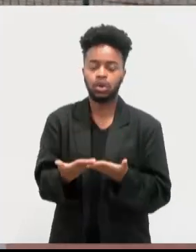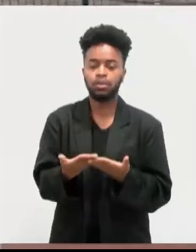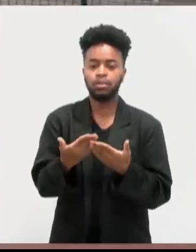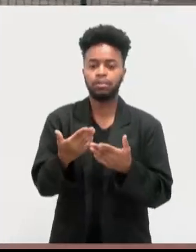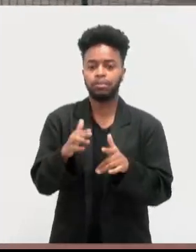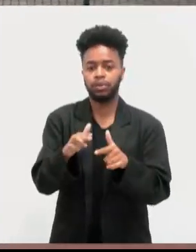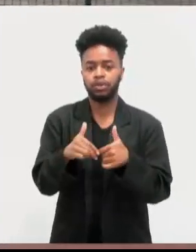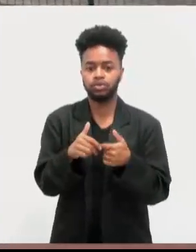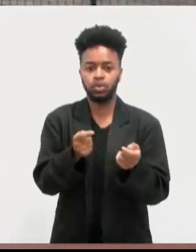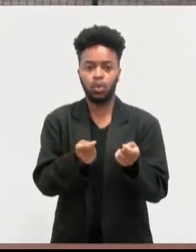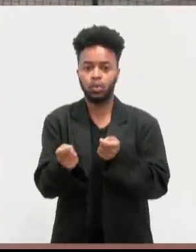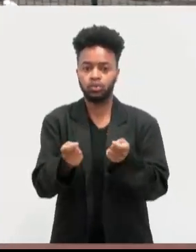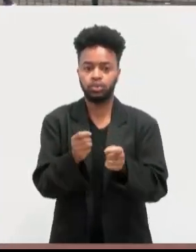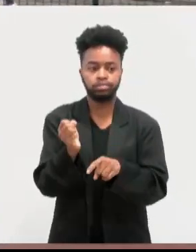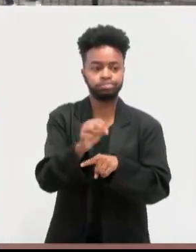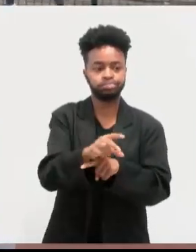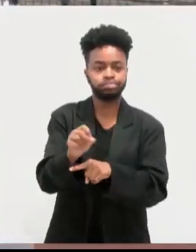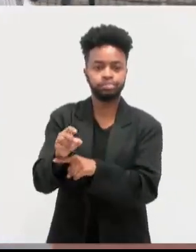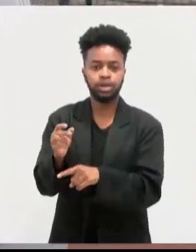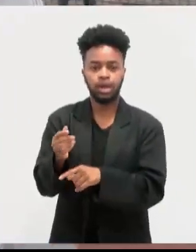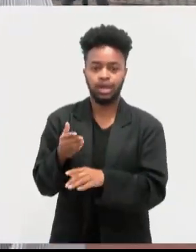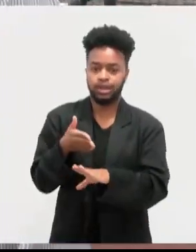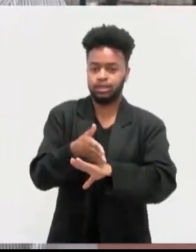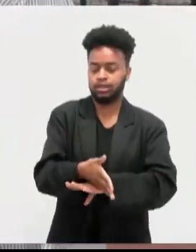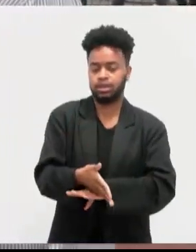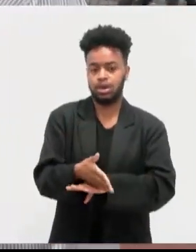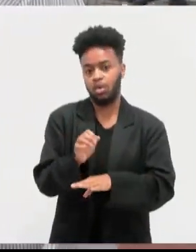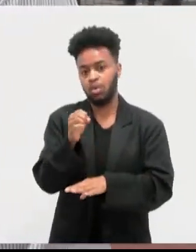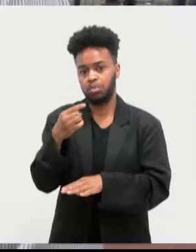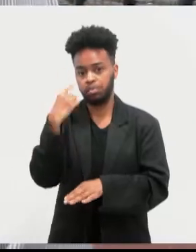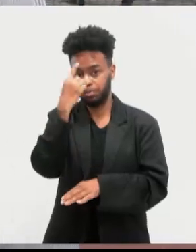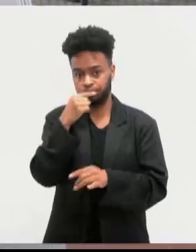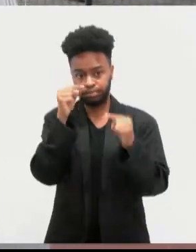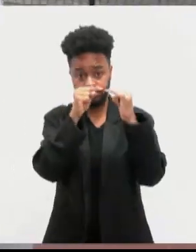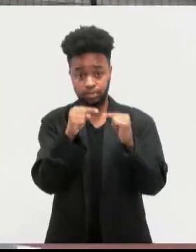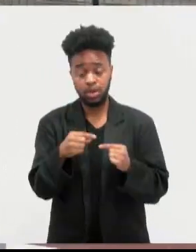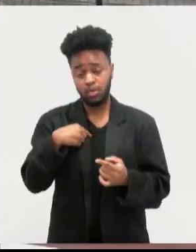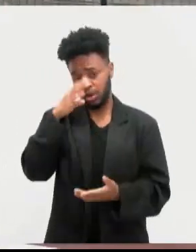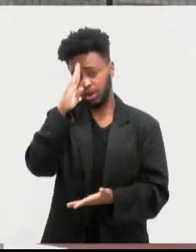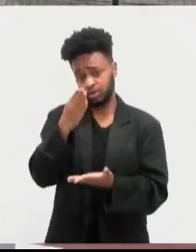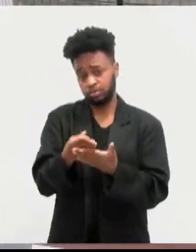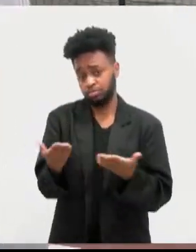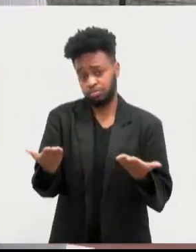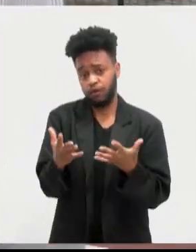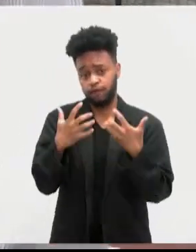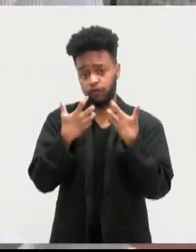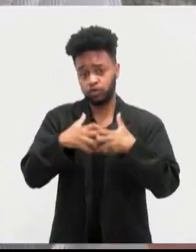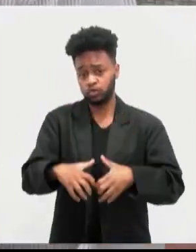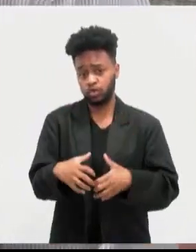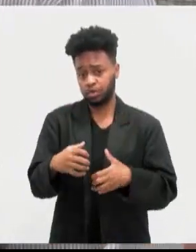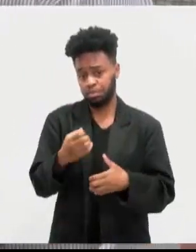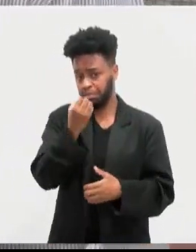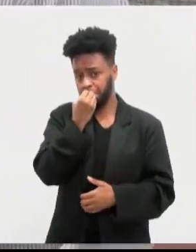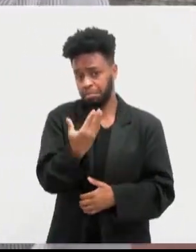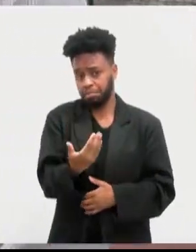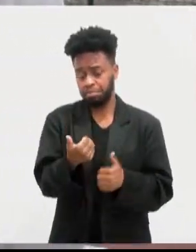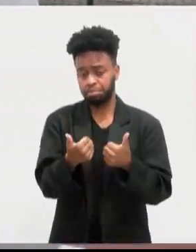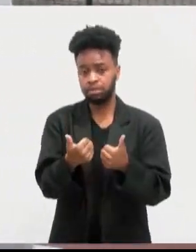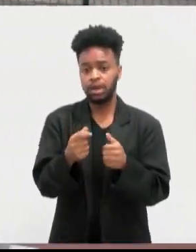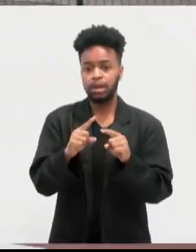e de um reconhecimento facial. Então eu acredito que hoje em dia esse bom senso ele funcione, porque tem algumas instituições de ensino